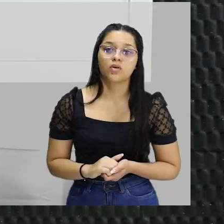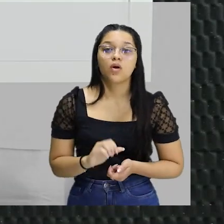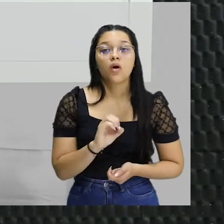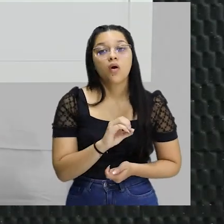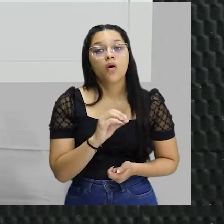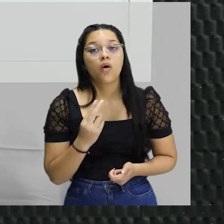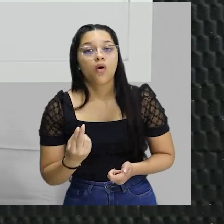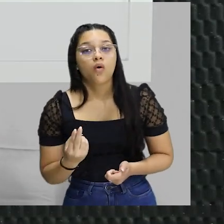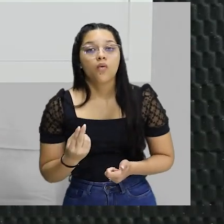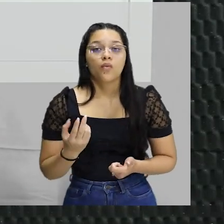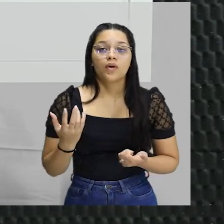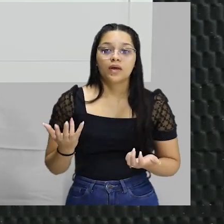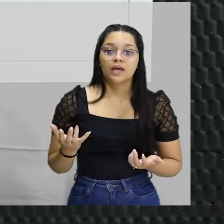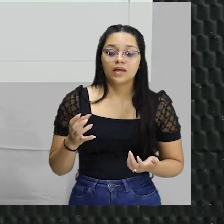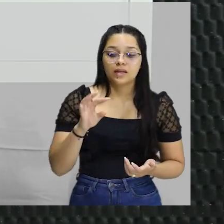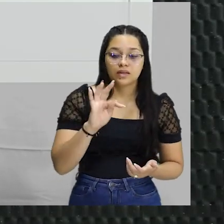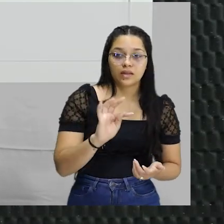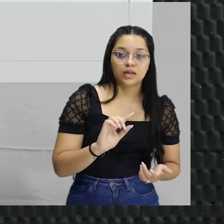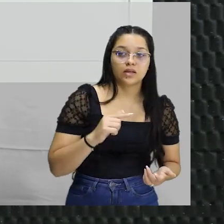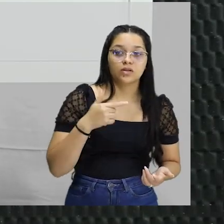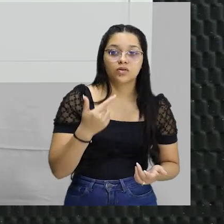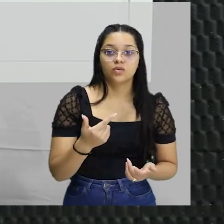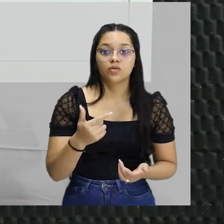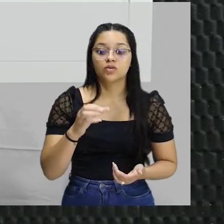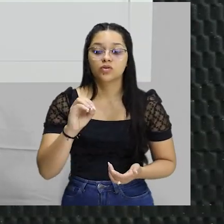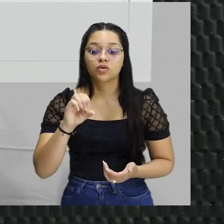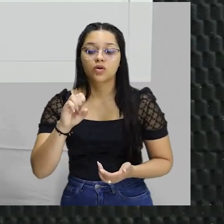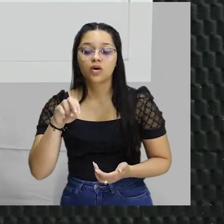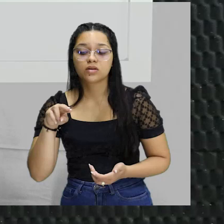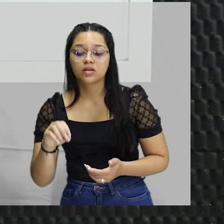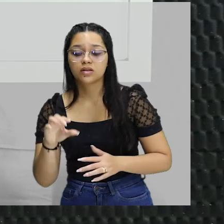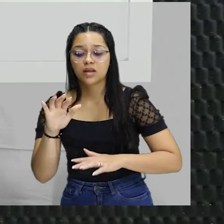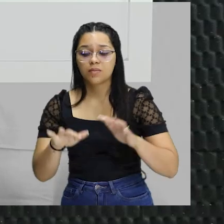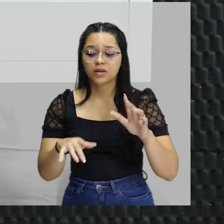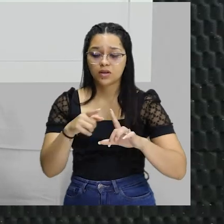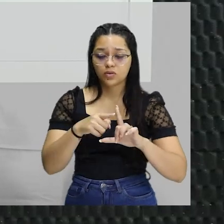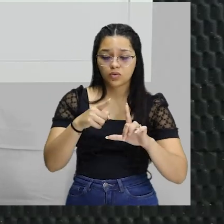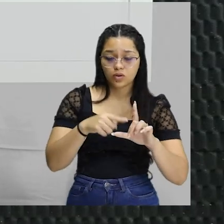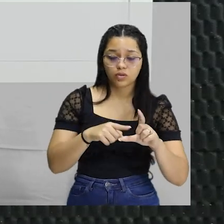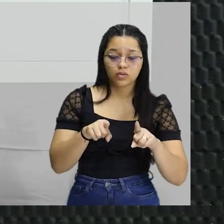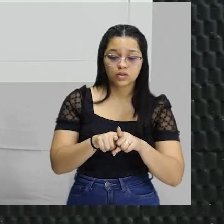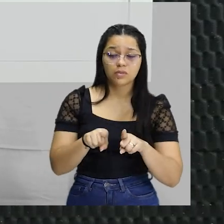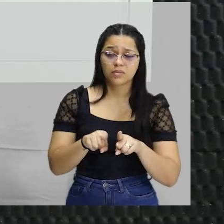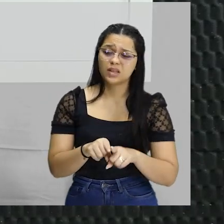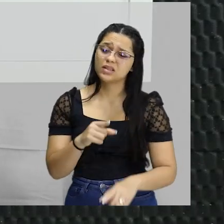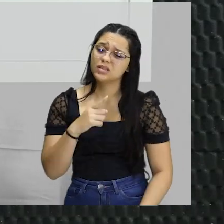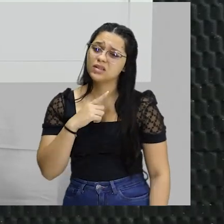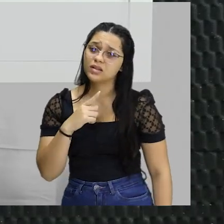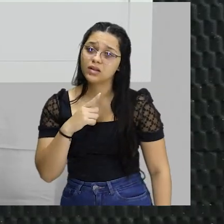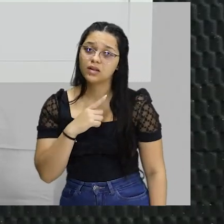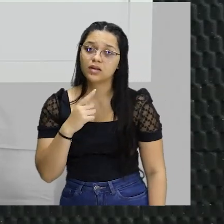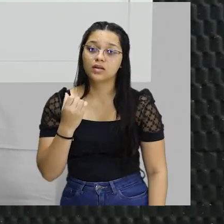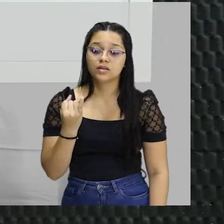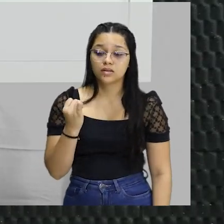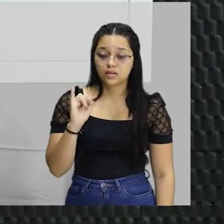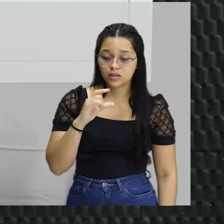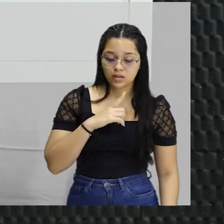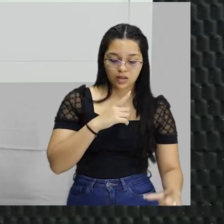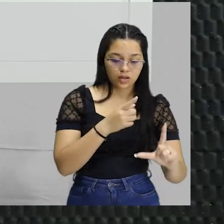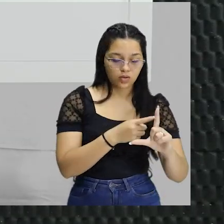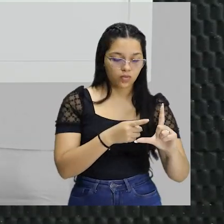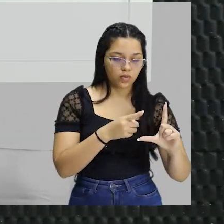Ou T2 seno e T2 cosseno. Isso vai depender do ângulo e da posição em que o ângulo está. Se eu trabalho com um ângulo aqui,